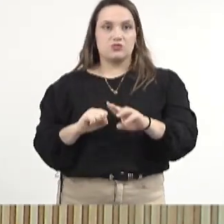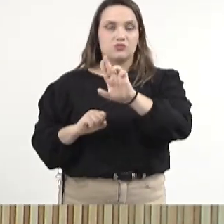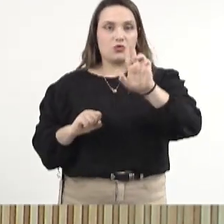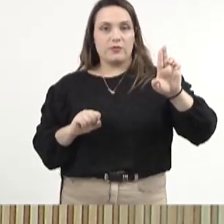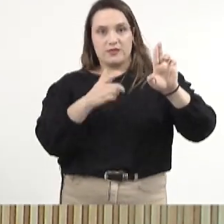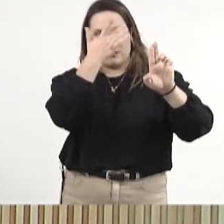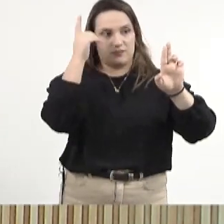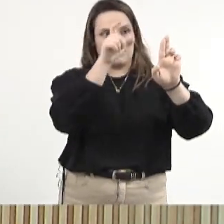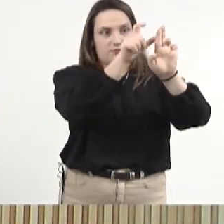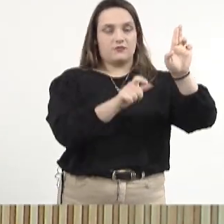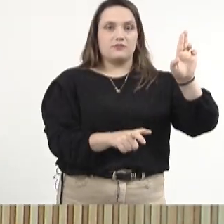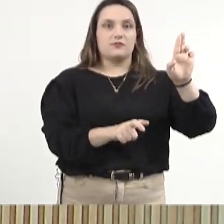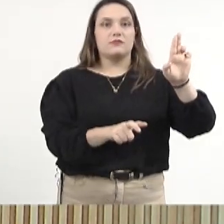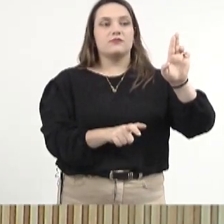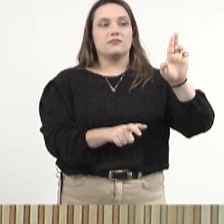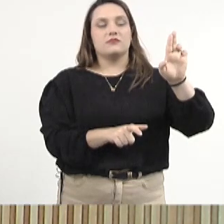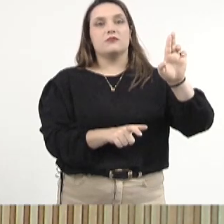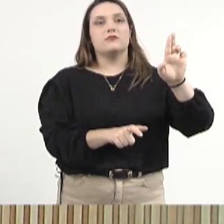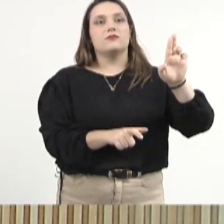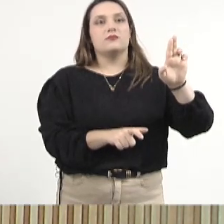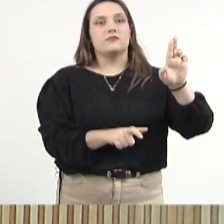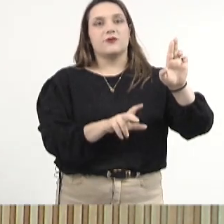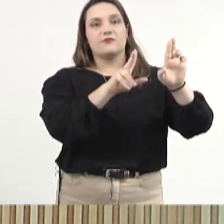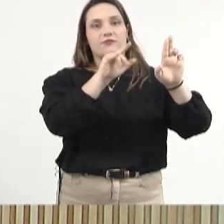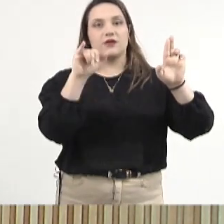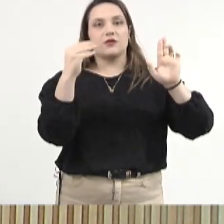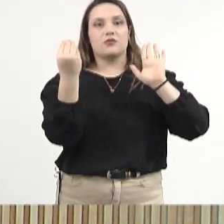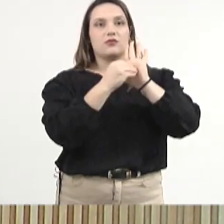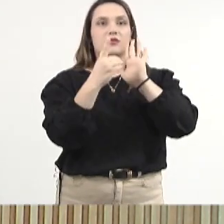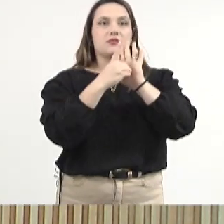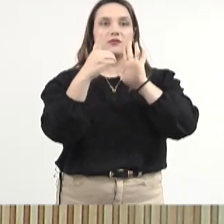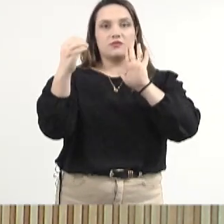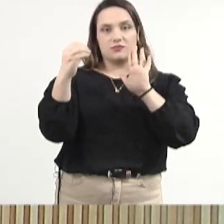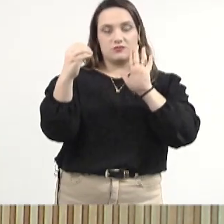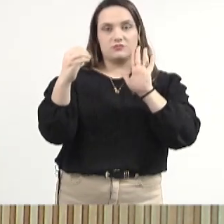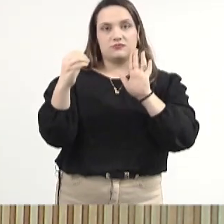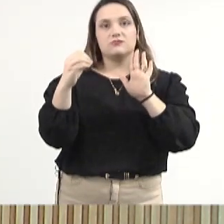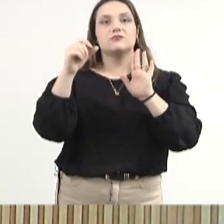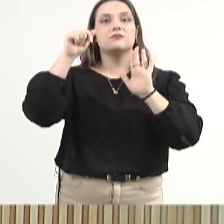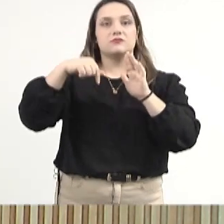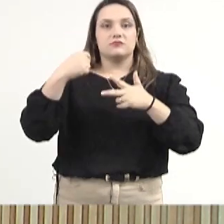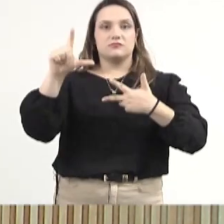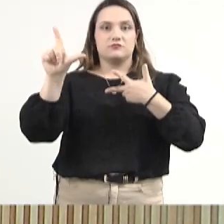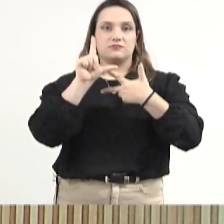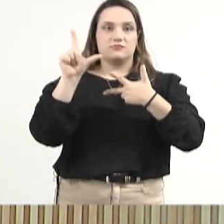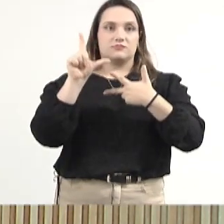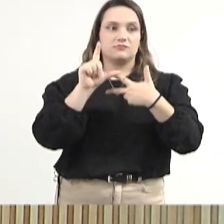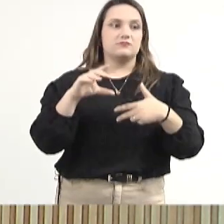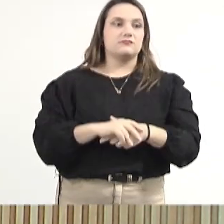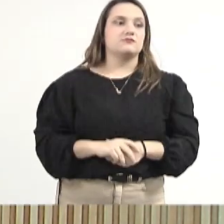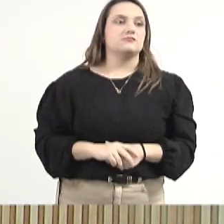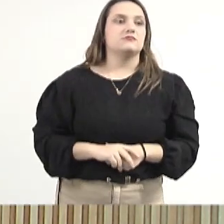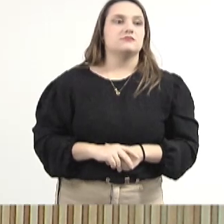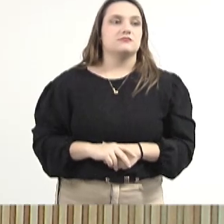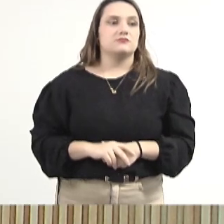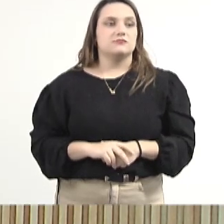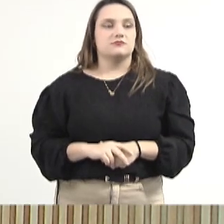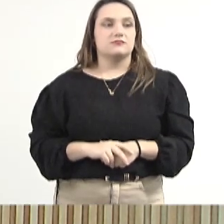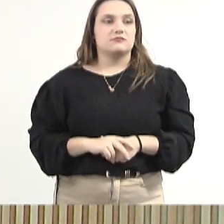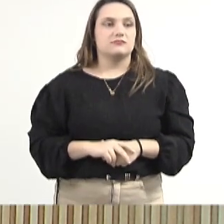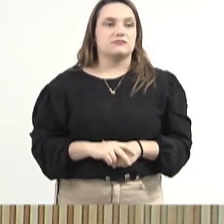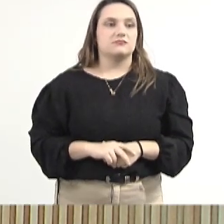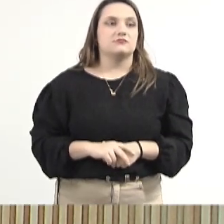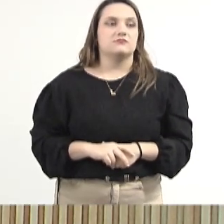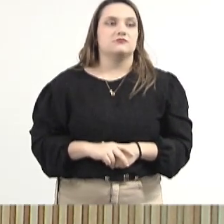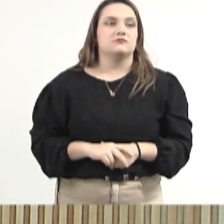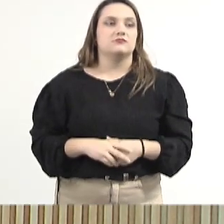pessoa homenageada, será publicado no Diário Oficial aqui do Poder Legislativo. Vamos